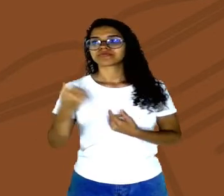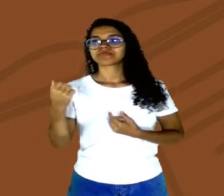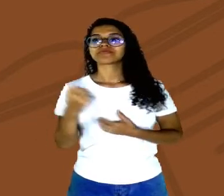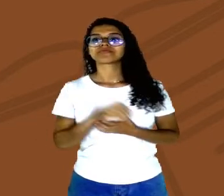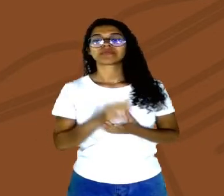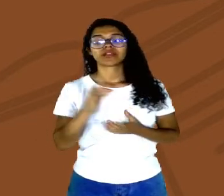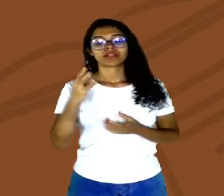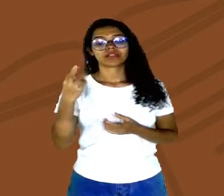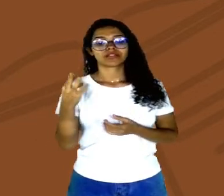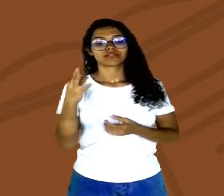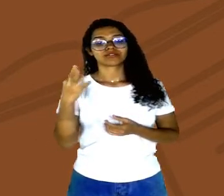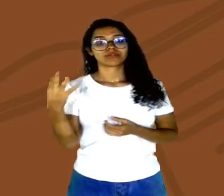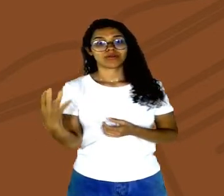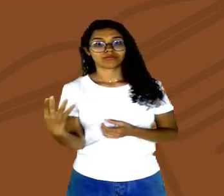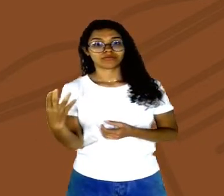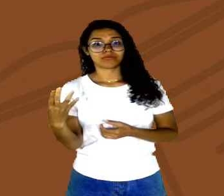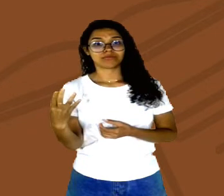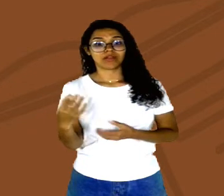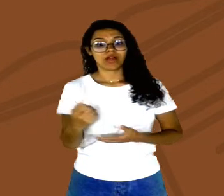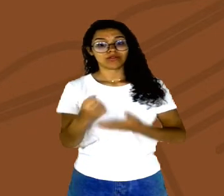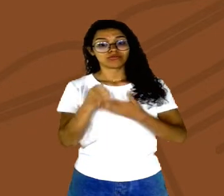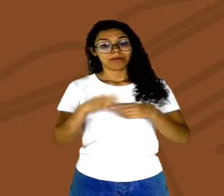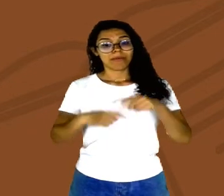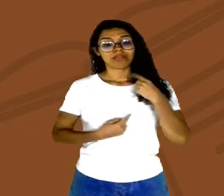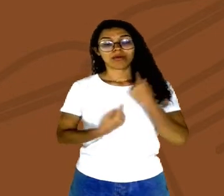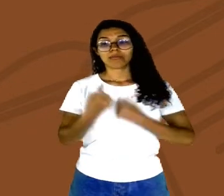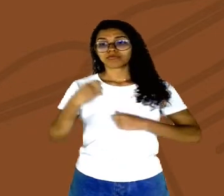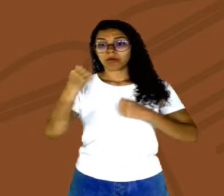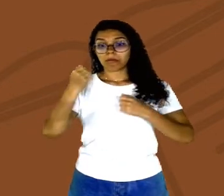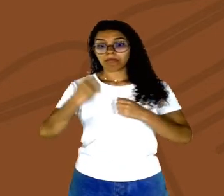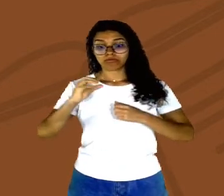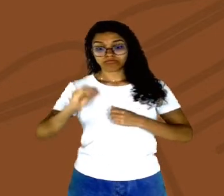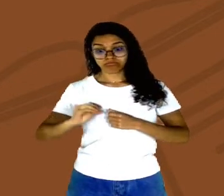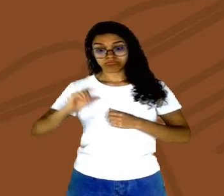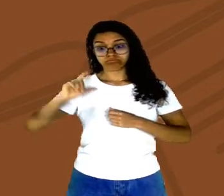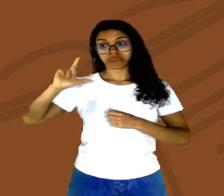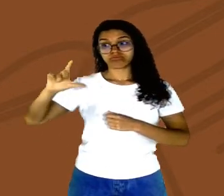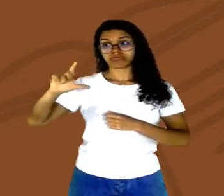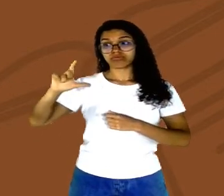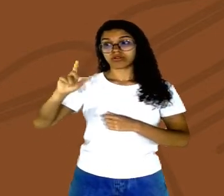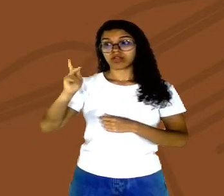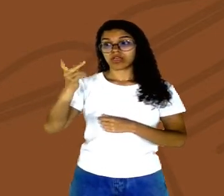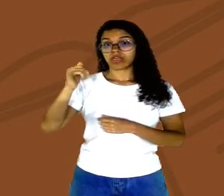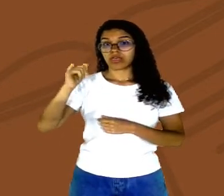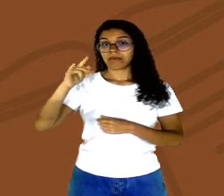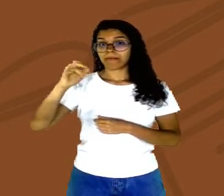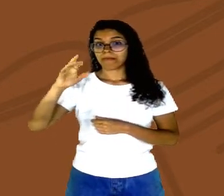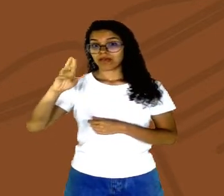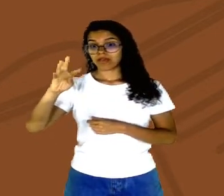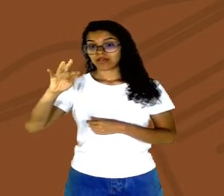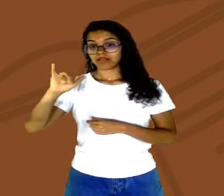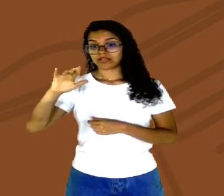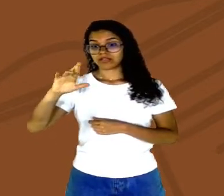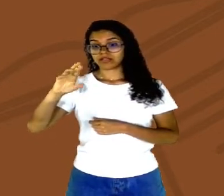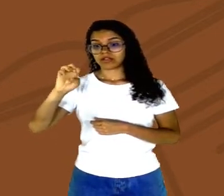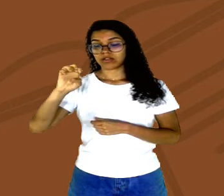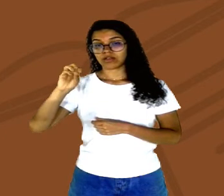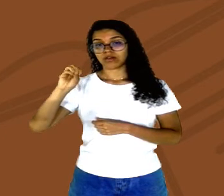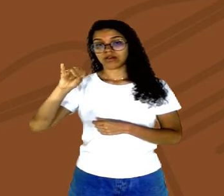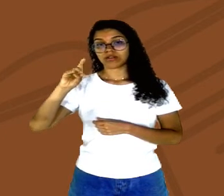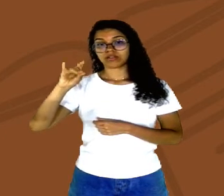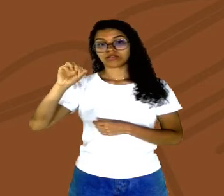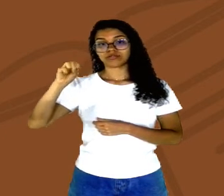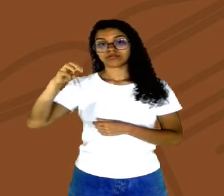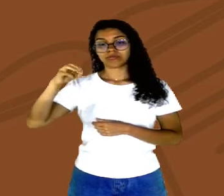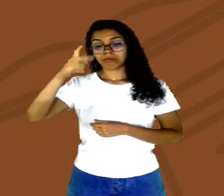T4, eles vão atuar sobre o nosso metabolismo. Pode ter o excesso, hipertireoidismo, pessoas muito aceleradas,